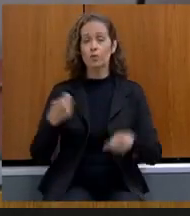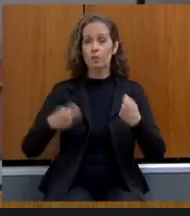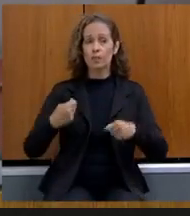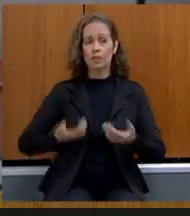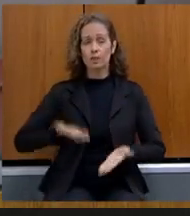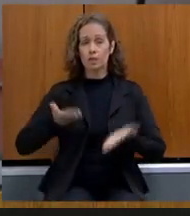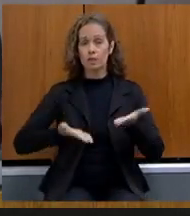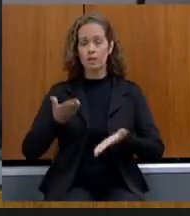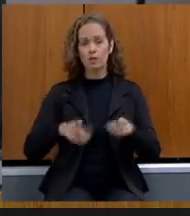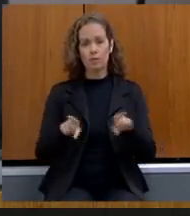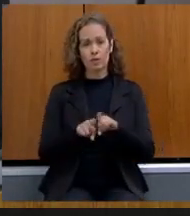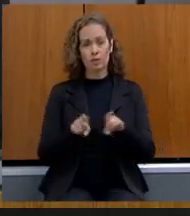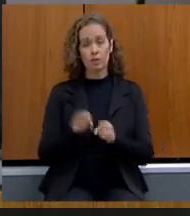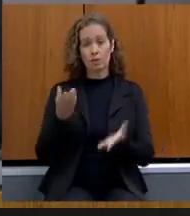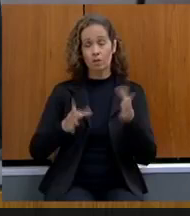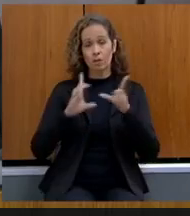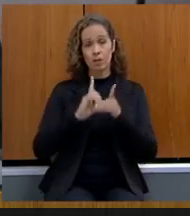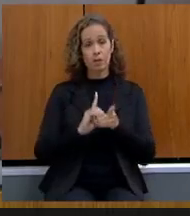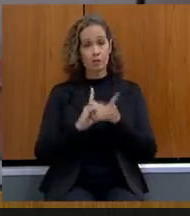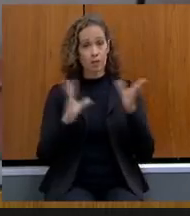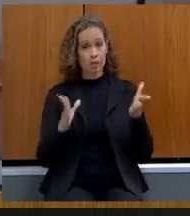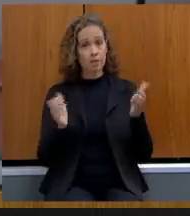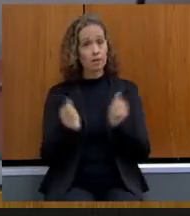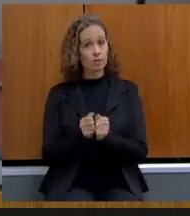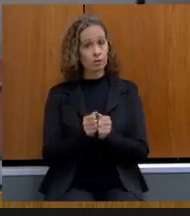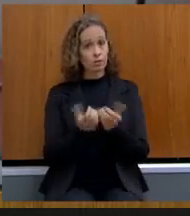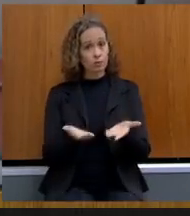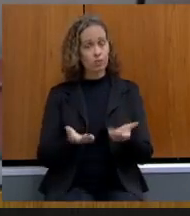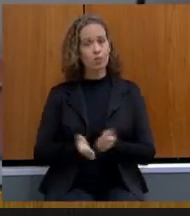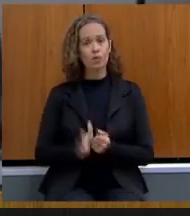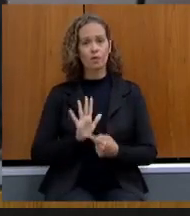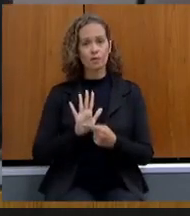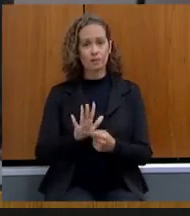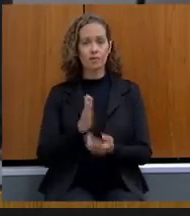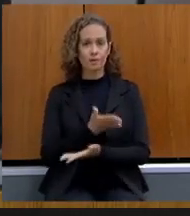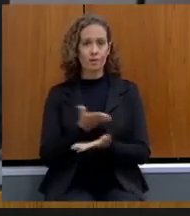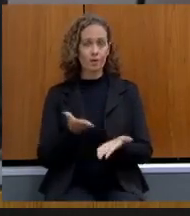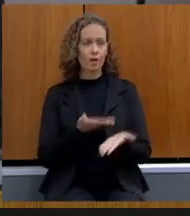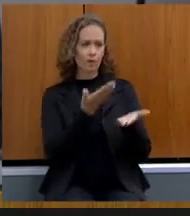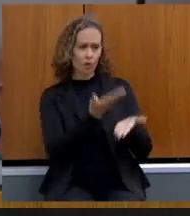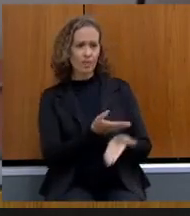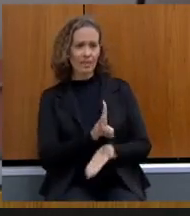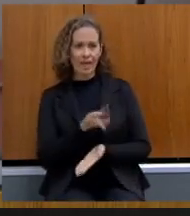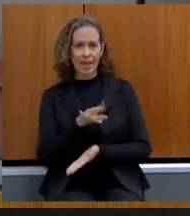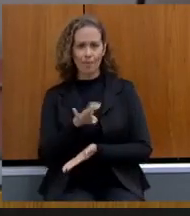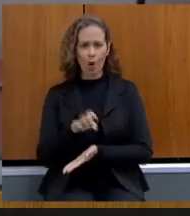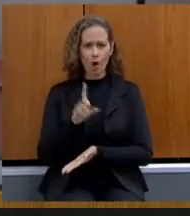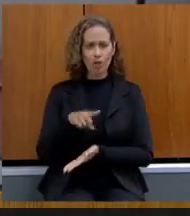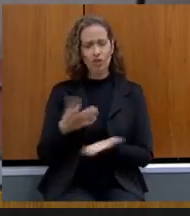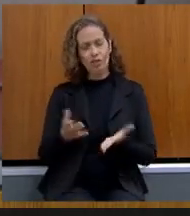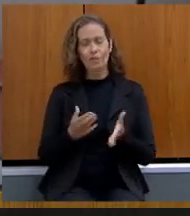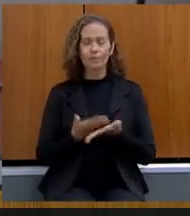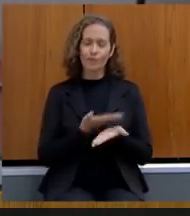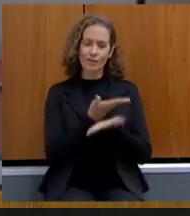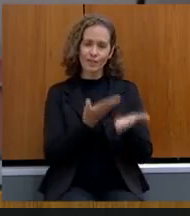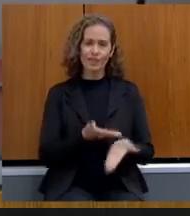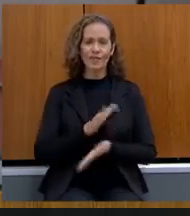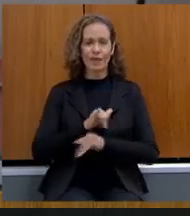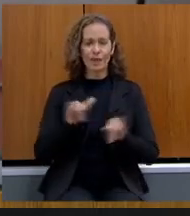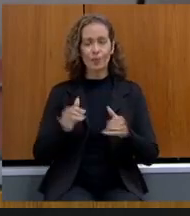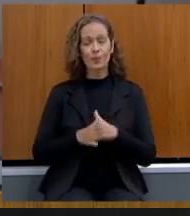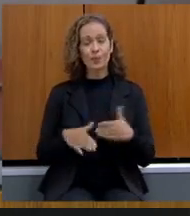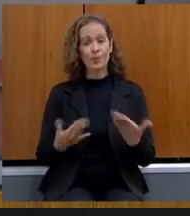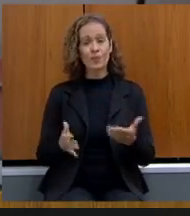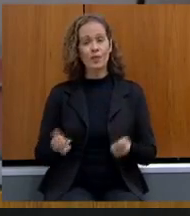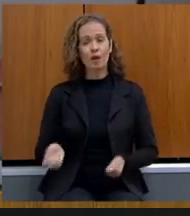equilíbrio também como senhor falou e que livre democracia então expressões que o senhor falou que você pode chamar de você pode que você falou em relação